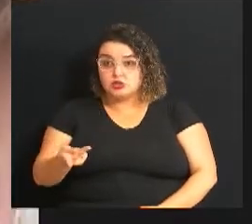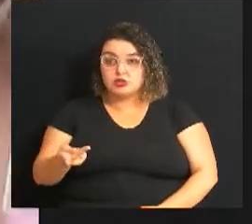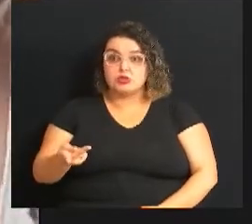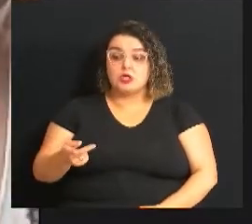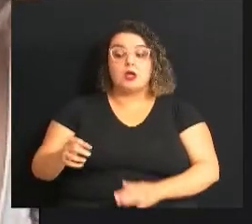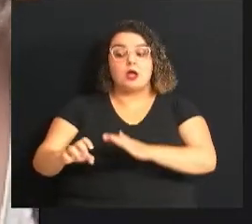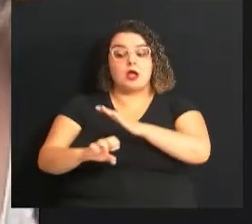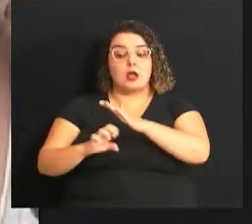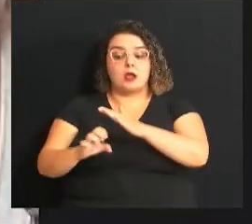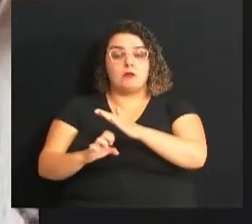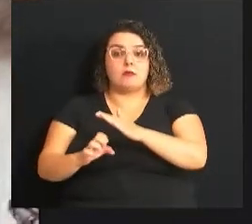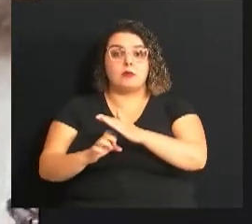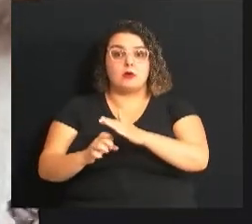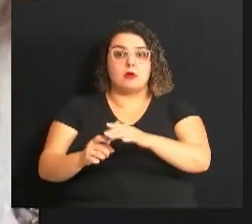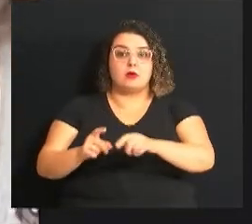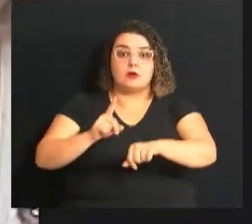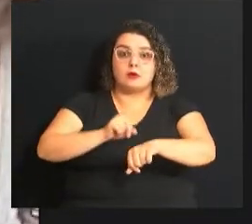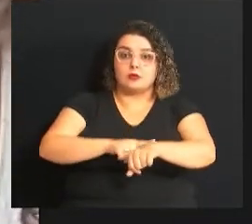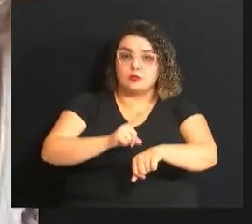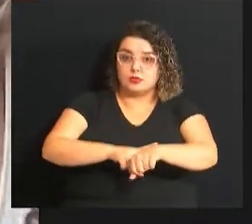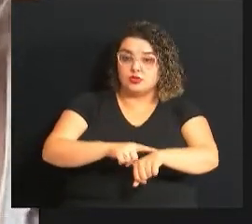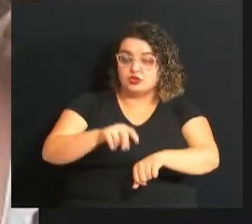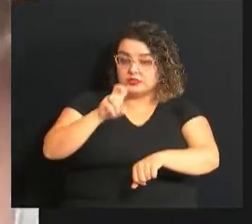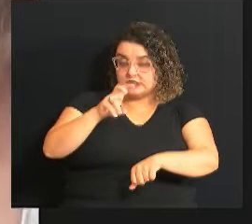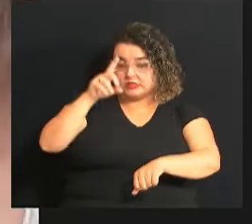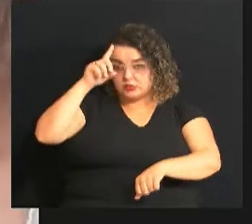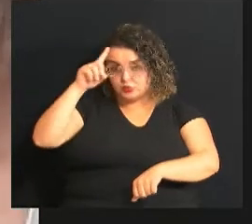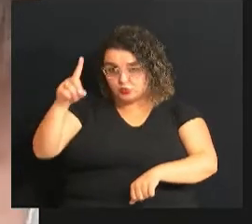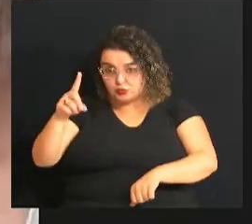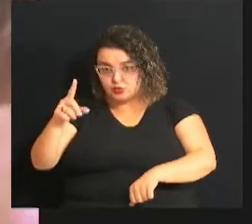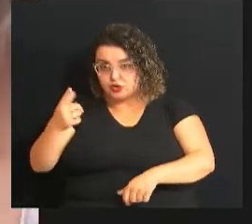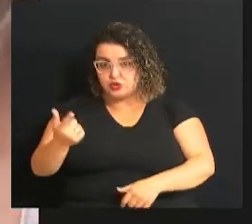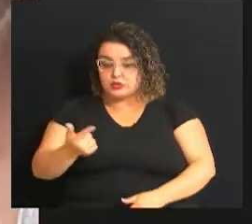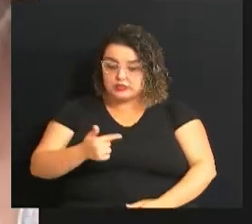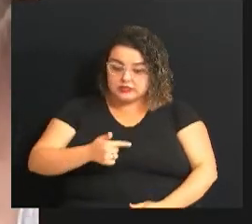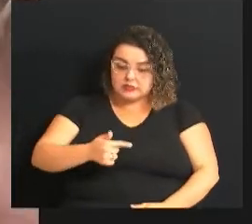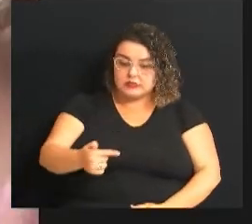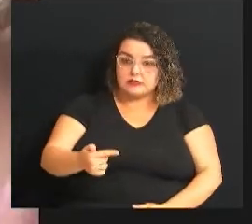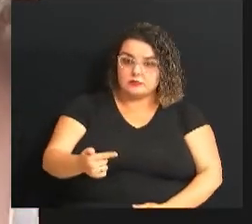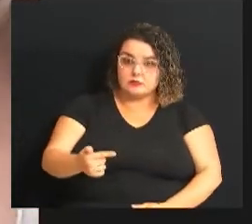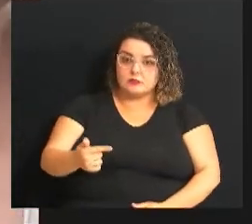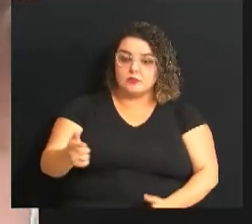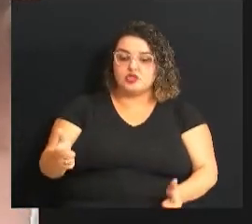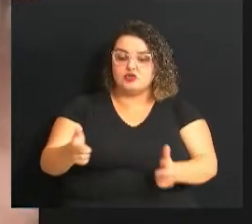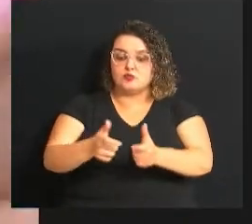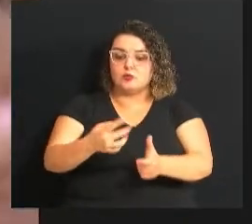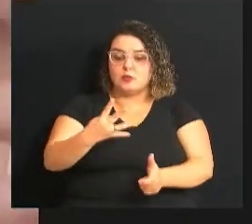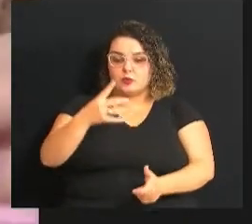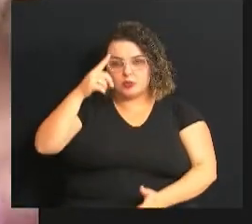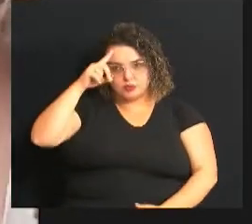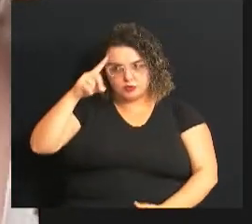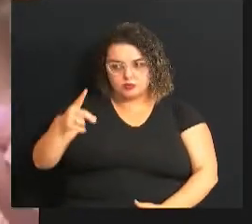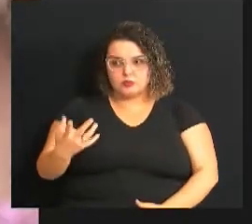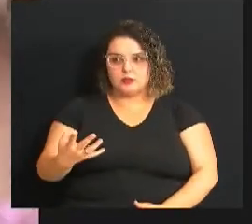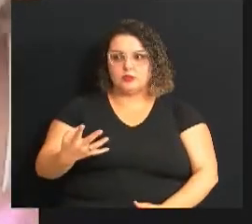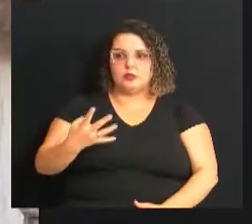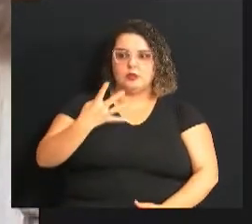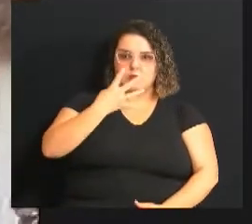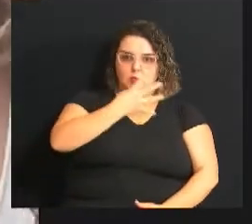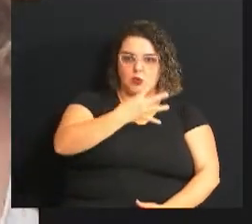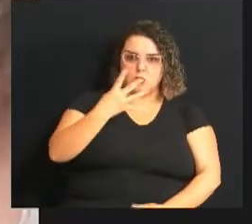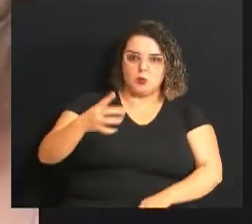que reduzir de 5 dias na semana para 4 dias da semana. Na realidade, o que a gente fala é 44